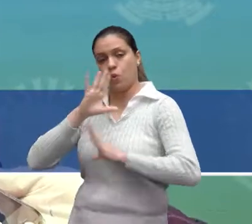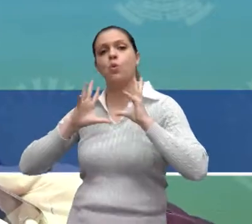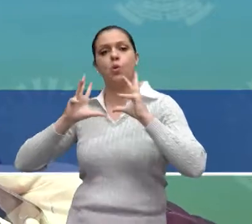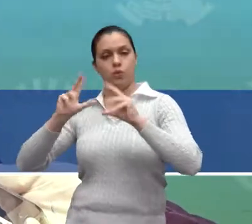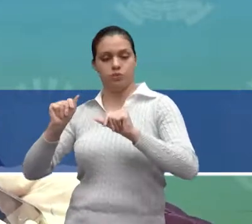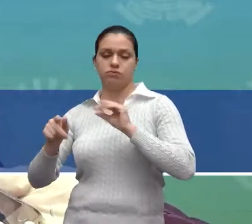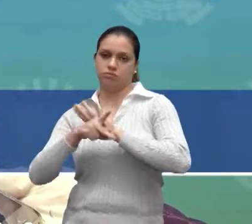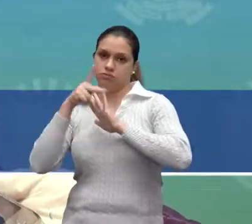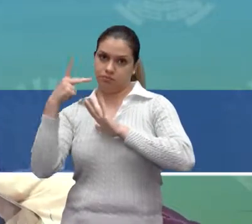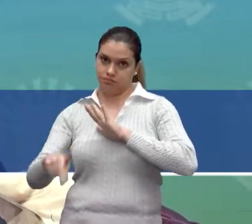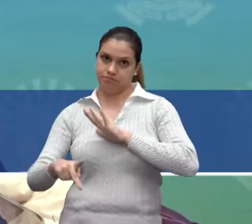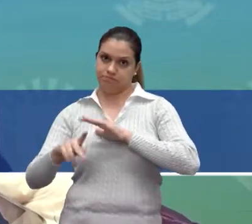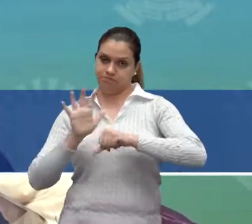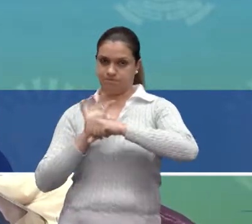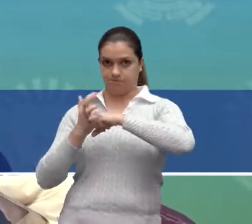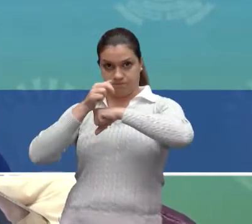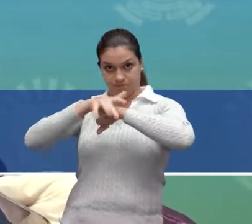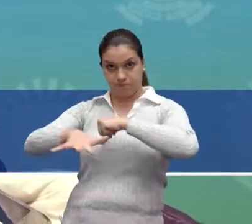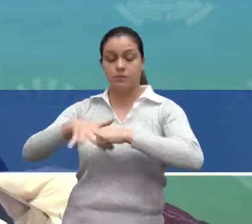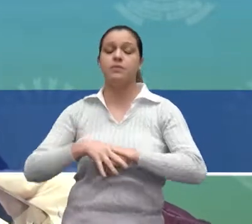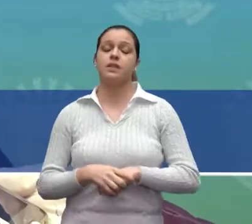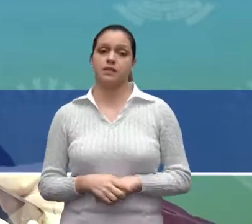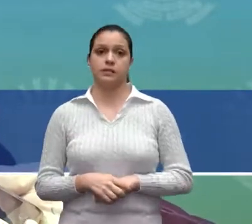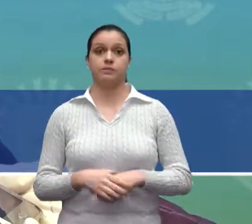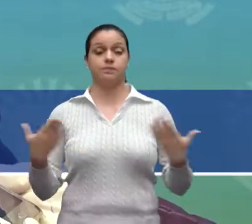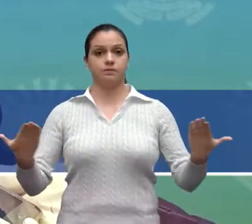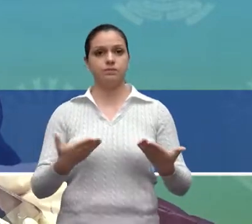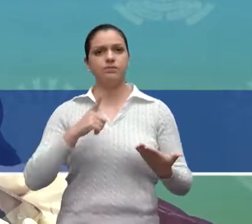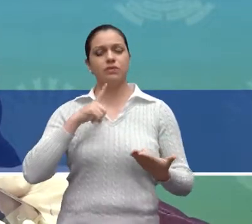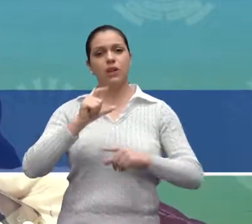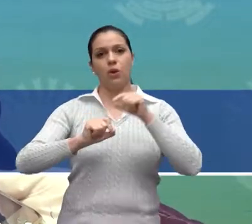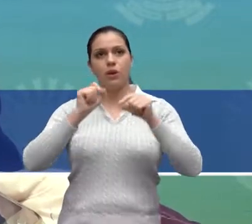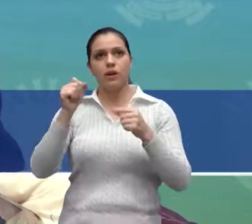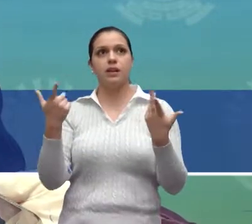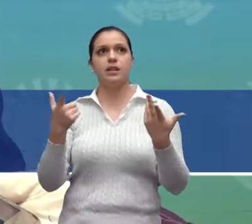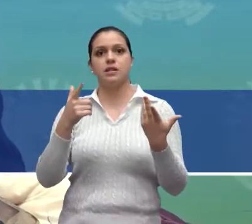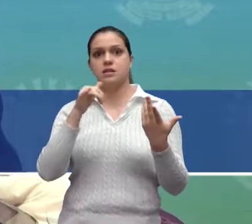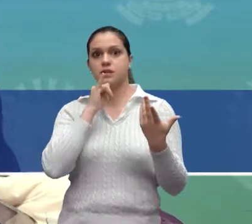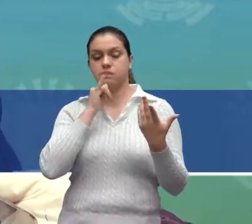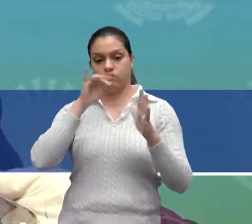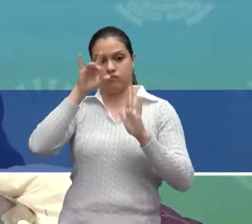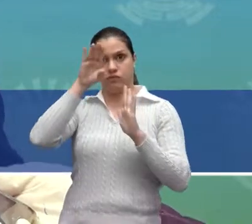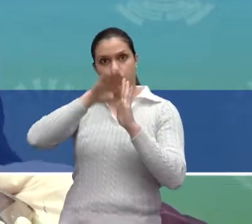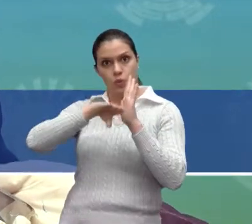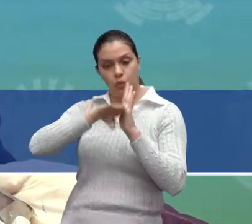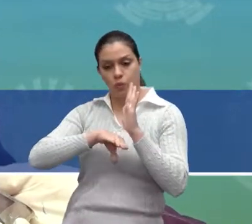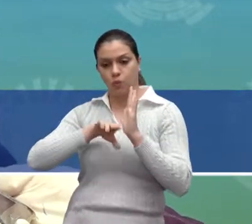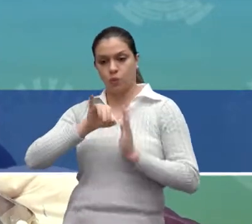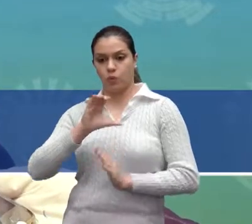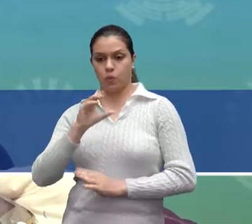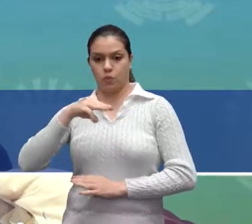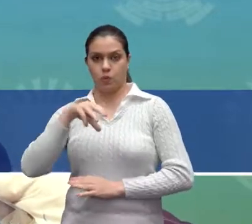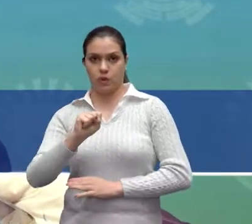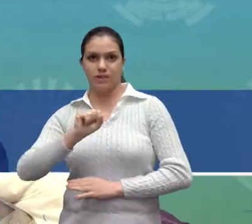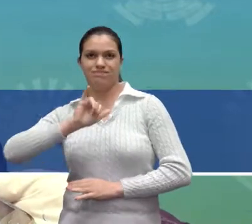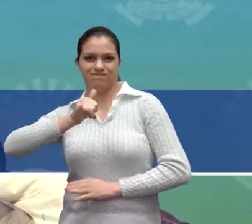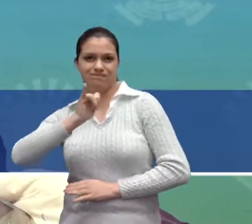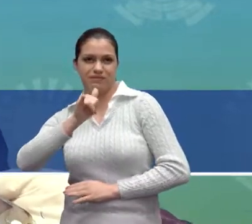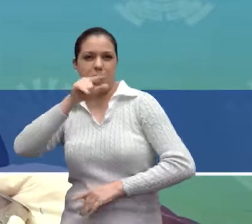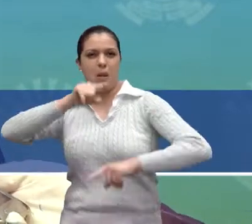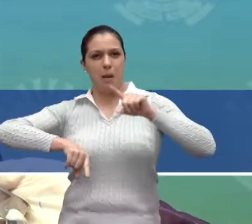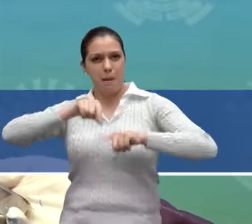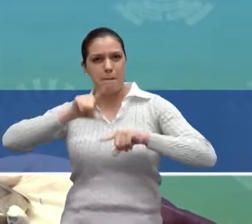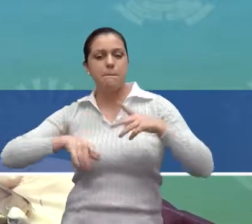uma urgência nessas questões que tratam-se agora da pandemia. E aí a gente tem as questões de redução do ICMS nos produtos